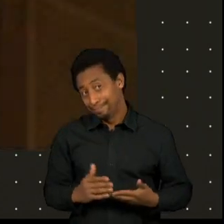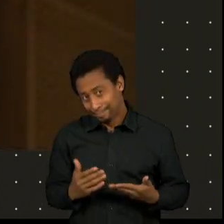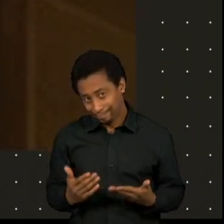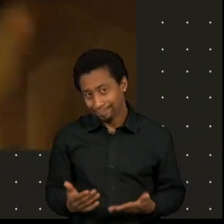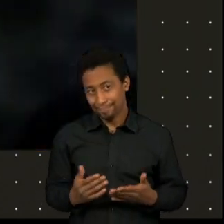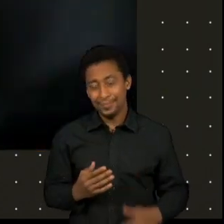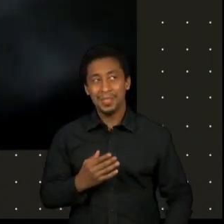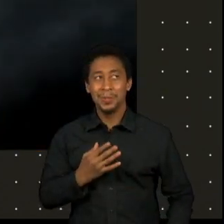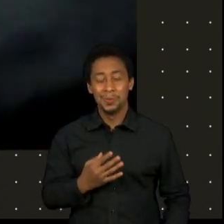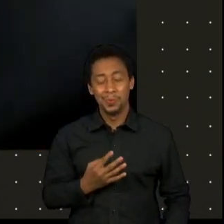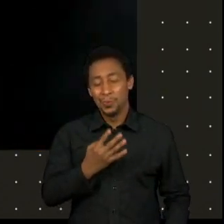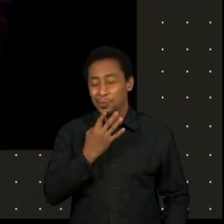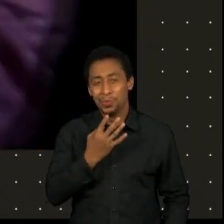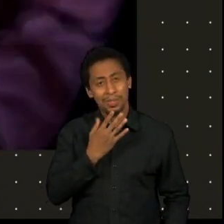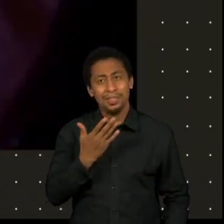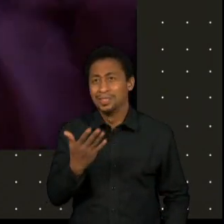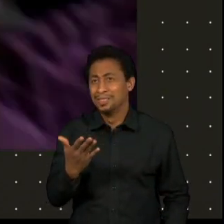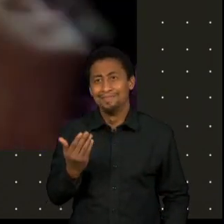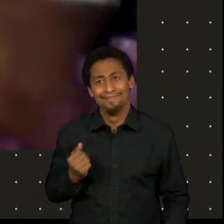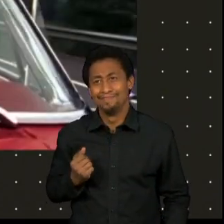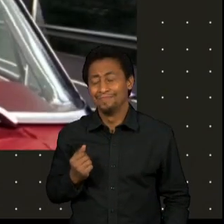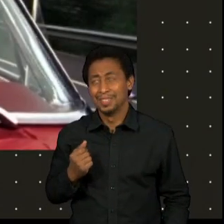disse, eu não posso deixar isso de lado.